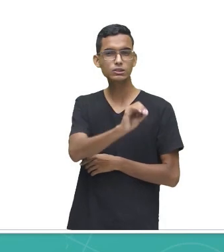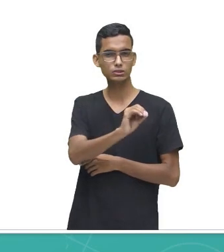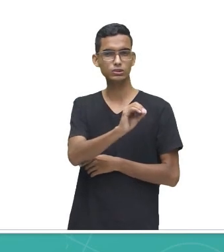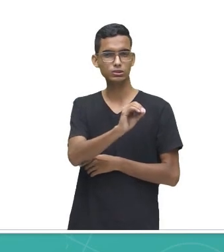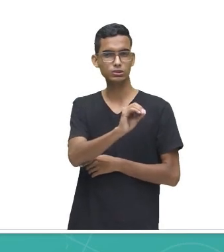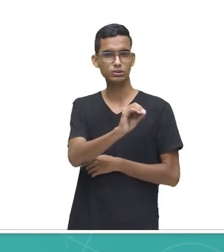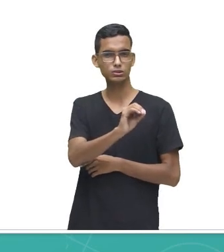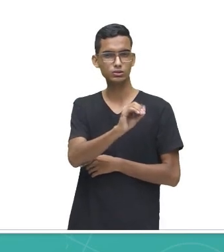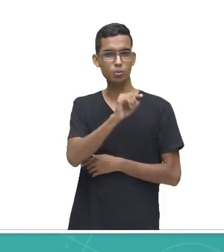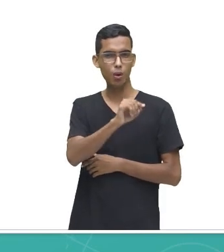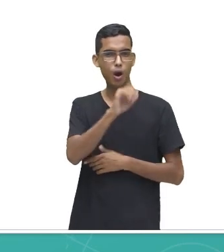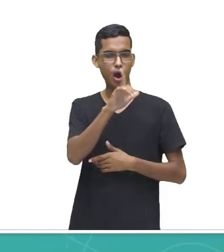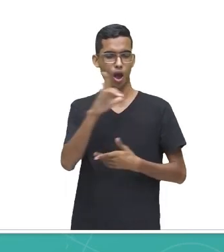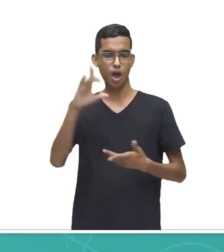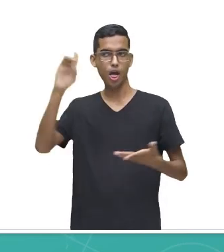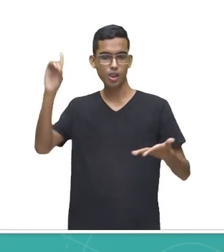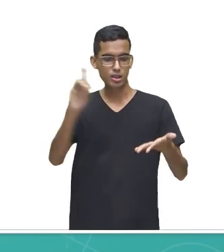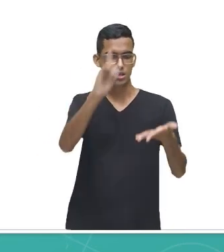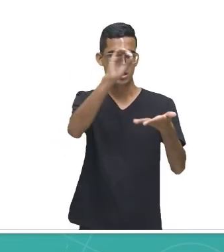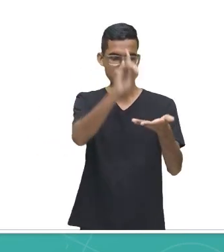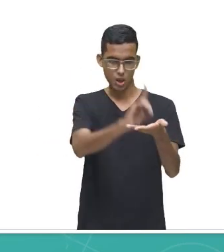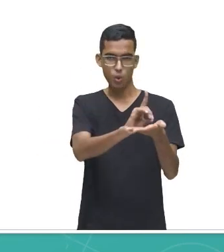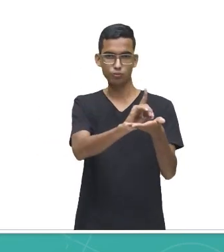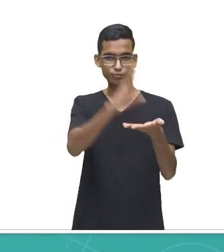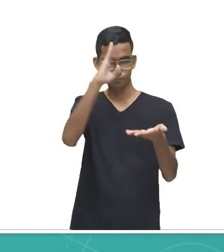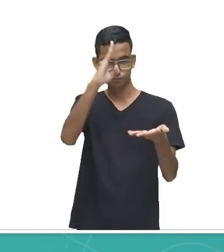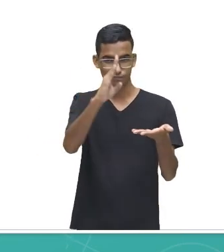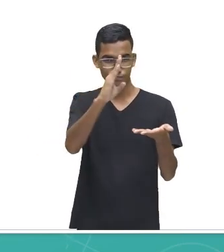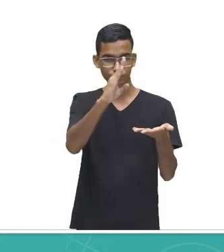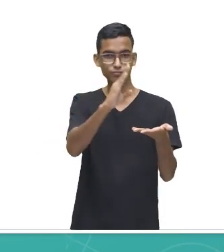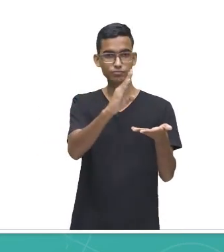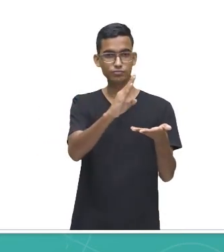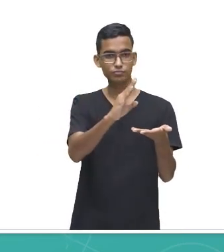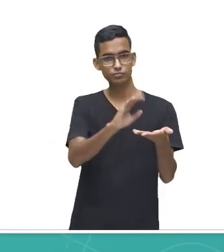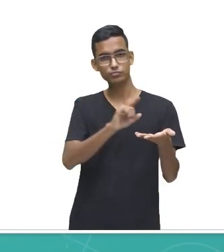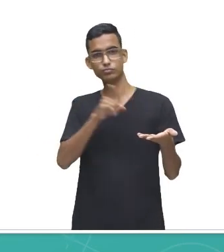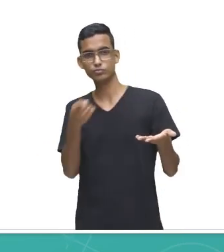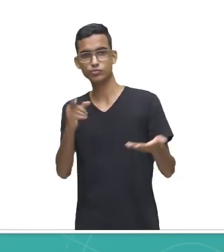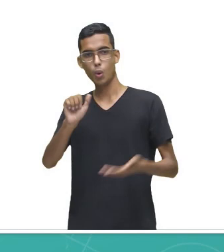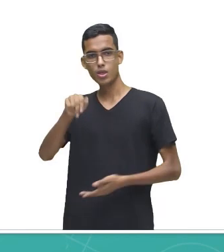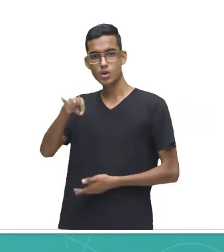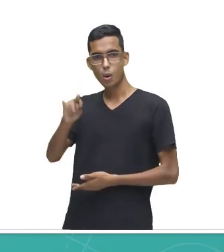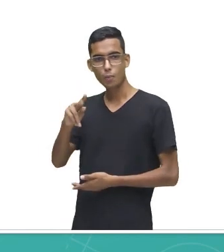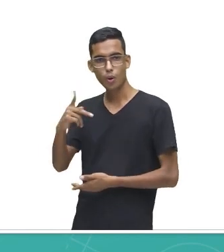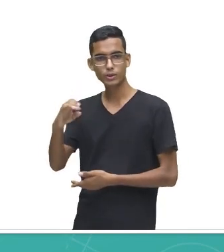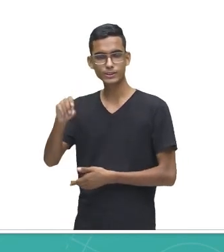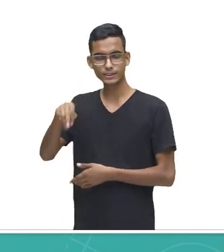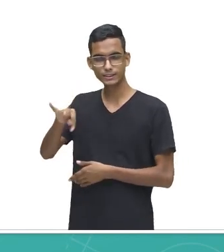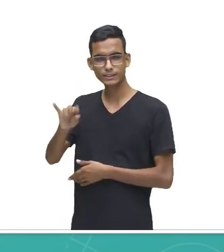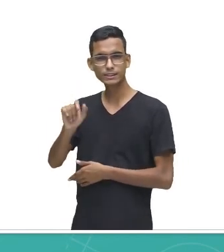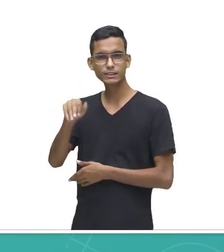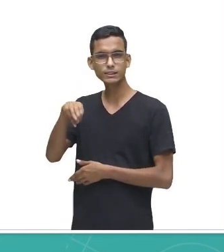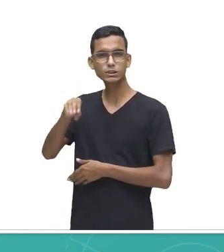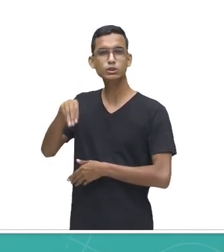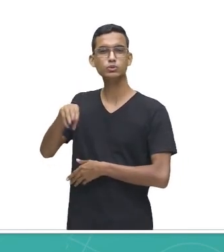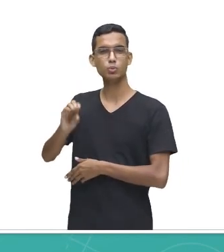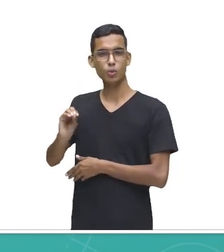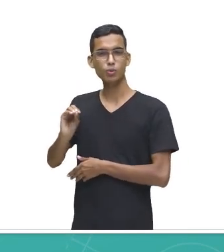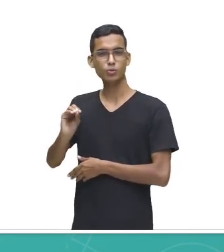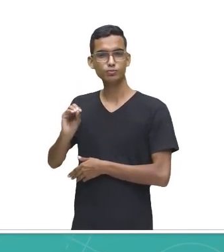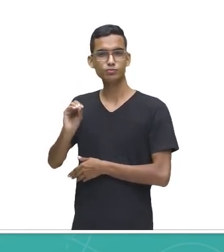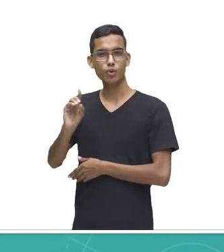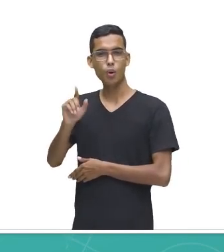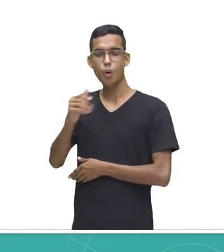colocar o teocentrismo, Deus é o centro de tudo, e o antropocentrismo, o homem